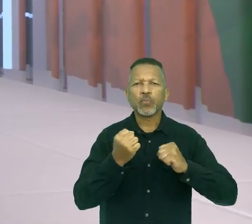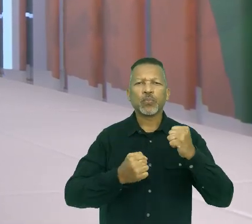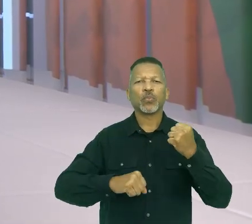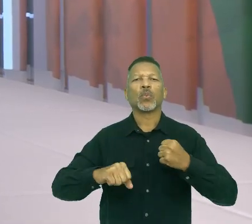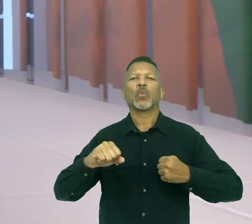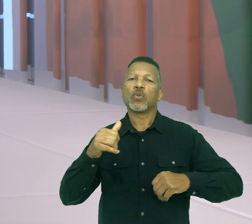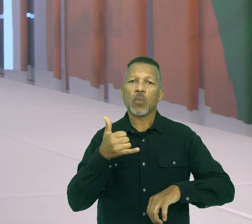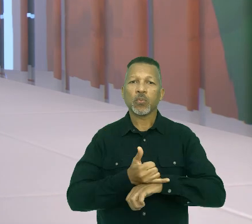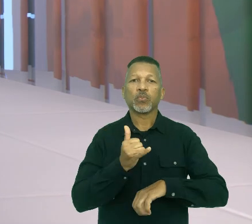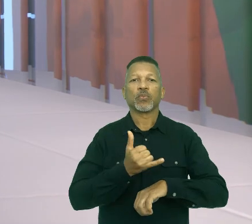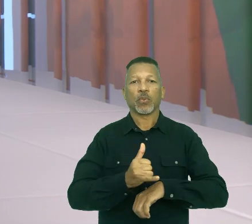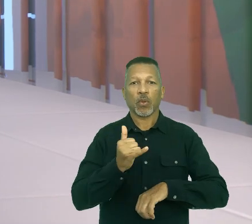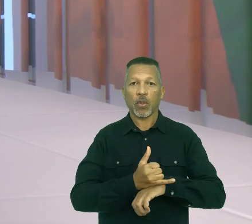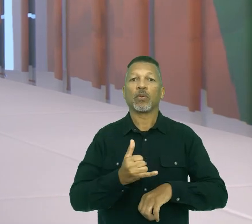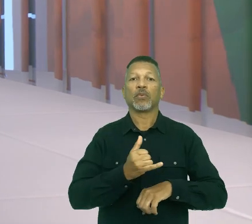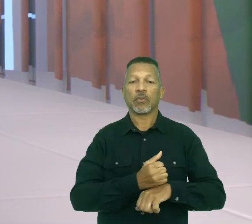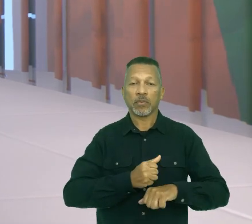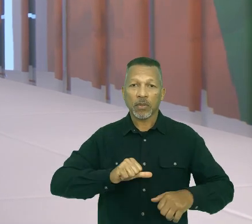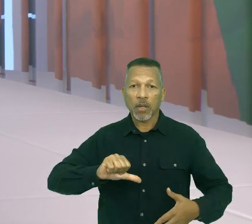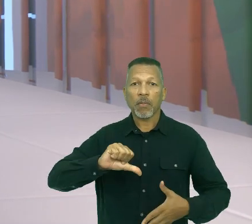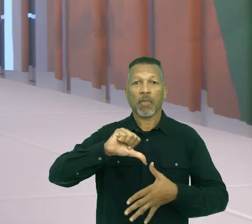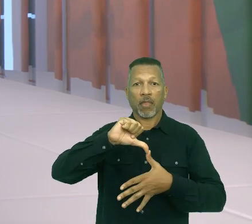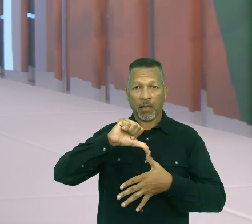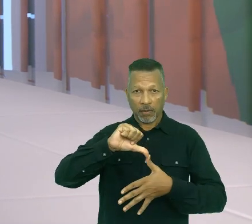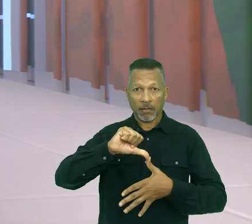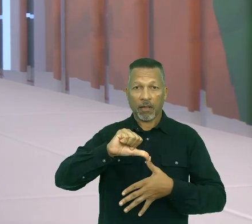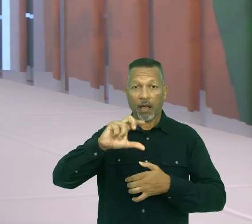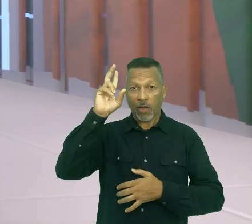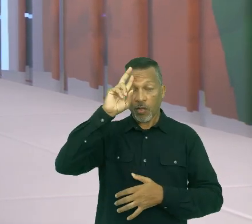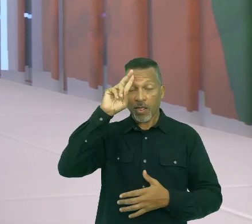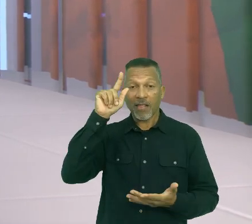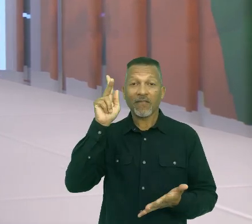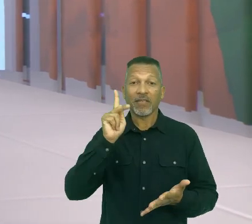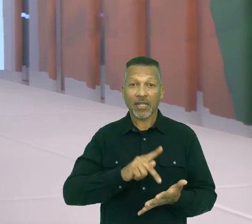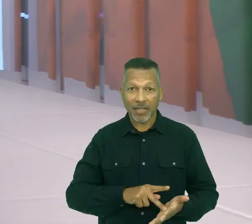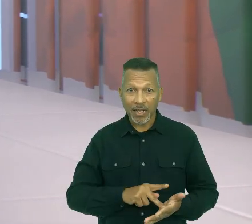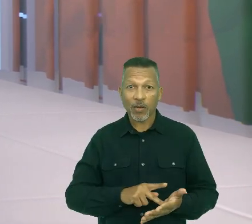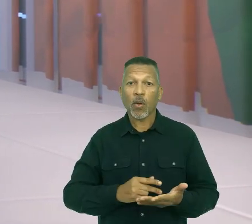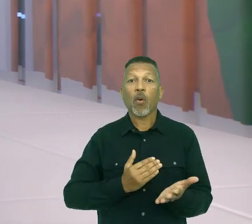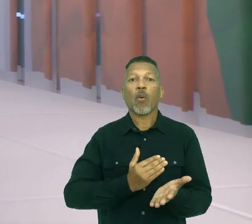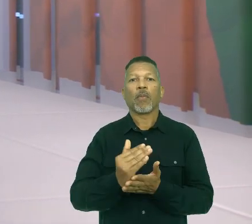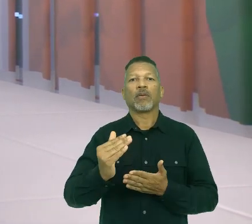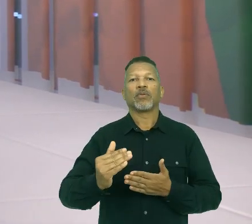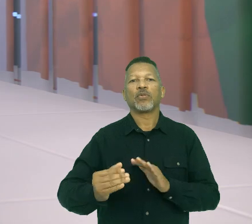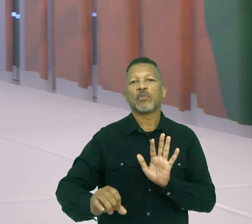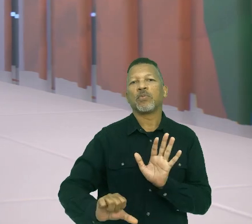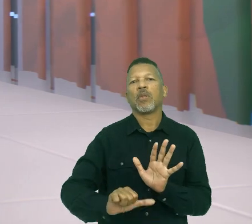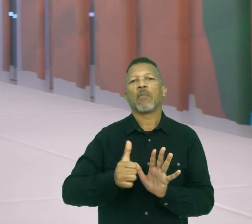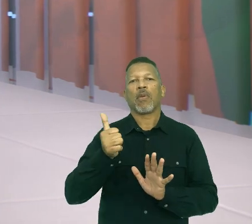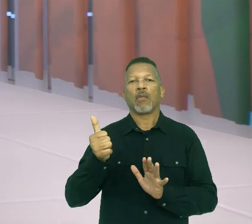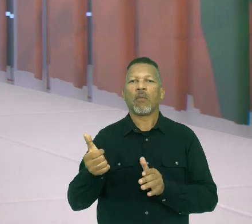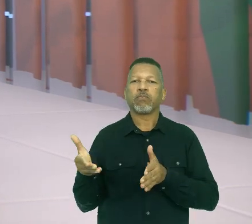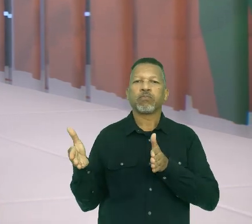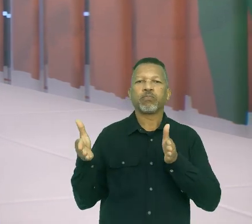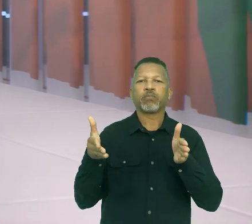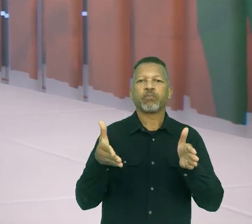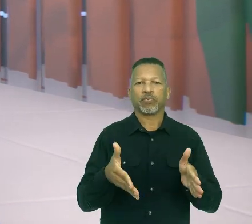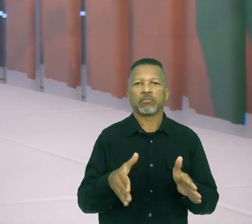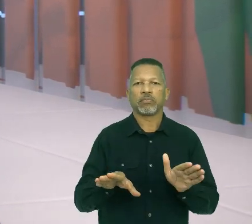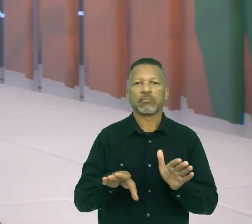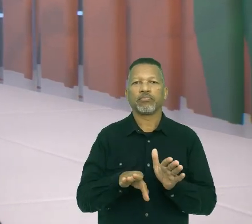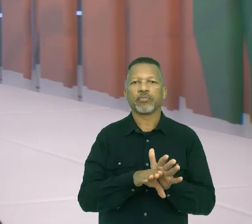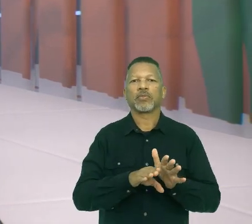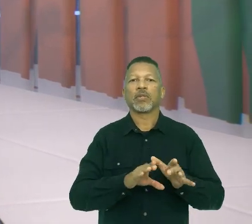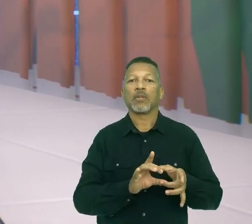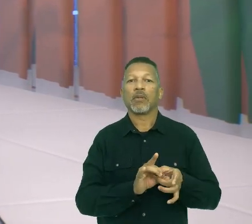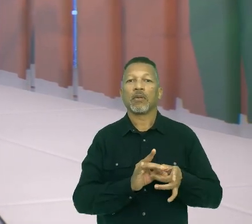América Latina. A verdadeira história, porém, começa com os primeiros habitantes que chegaram depois da liberação do leste